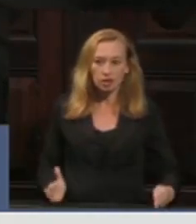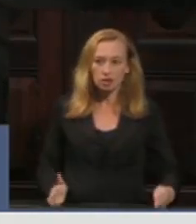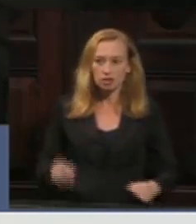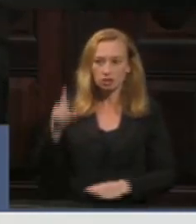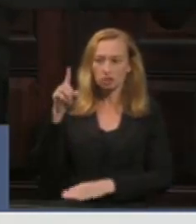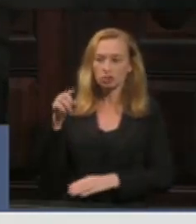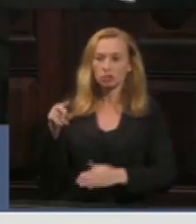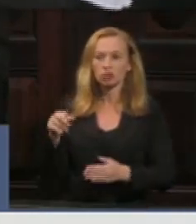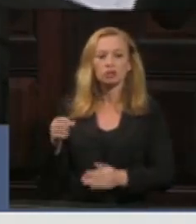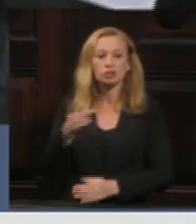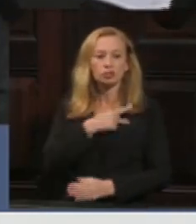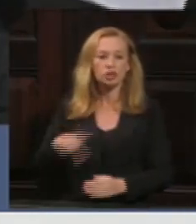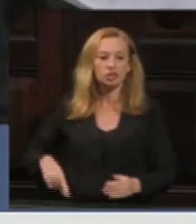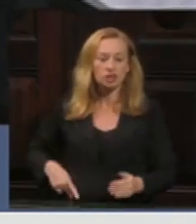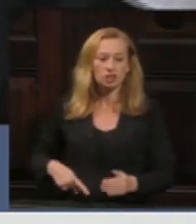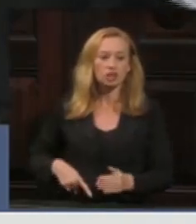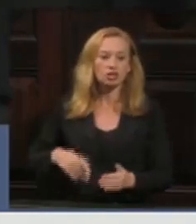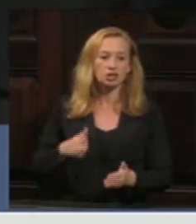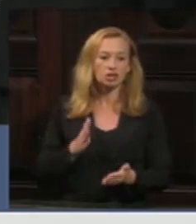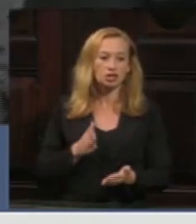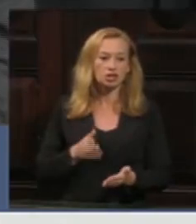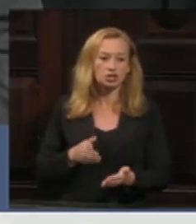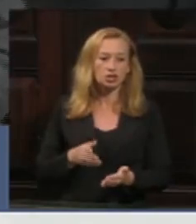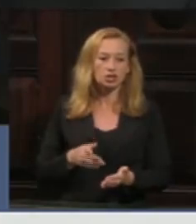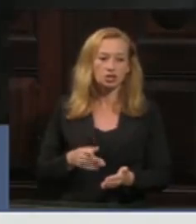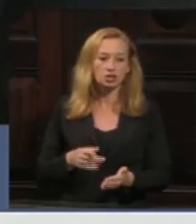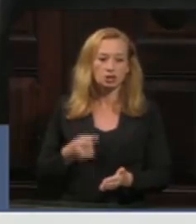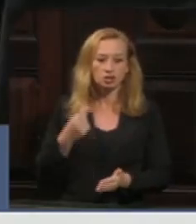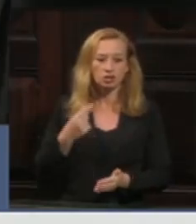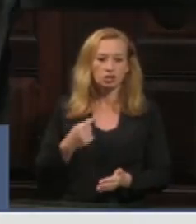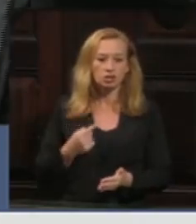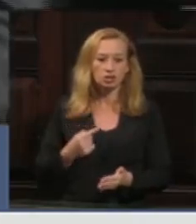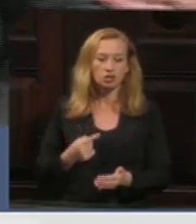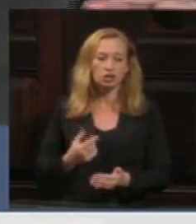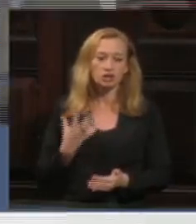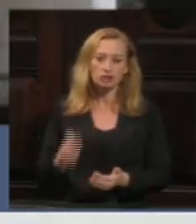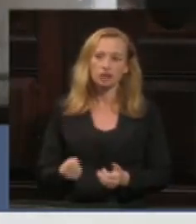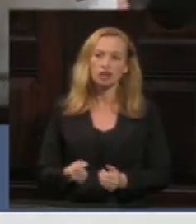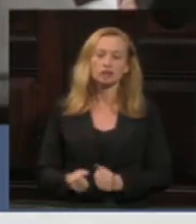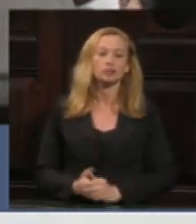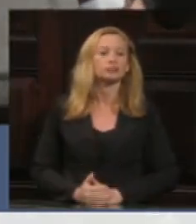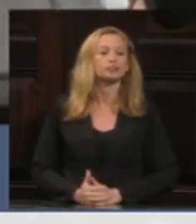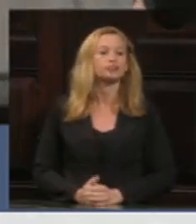que seja publicado na íntegra o novo substitutivo. Esse é o voto.